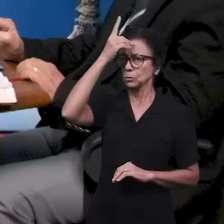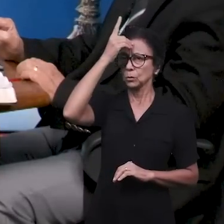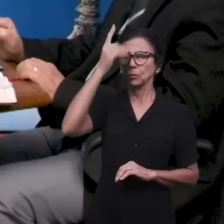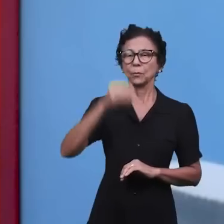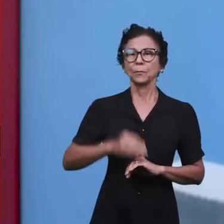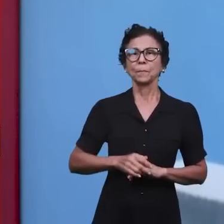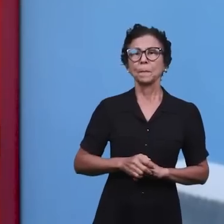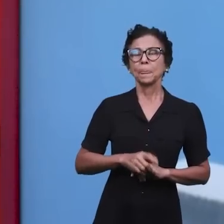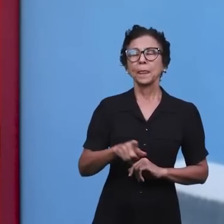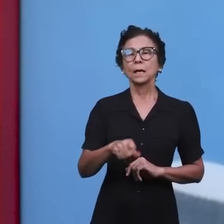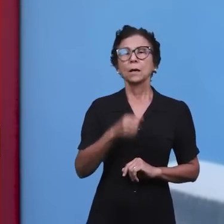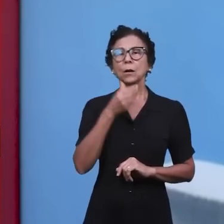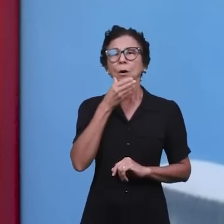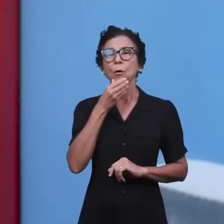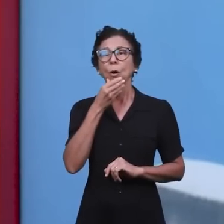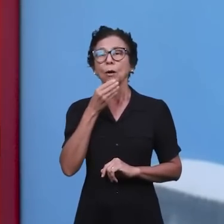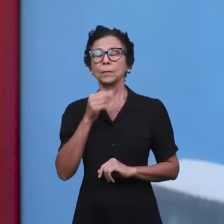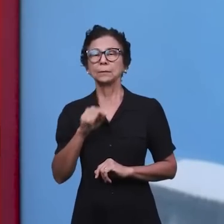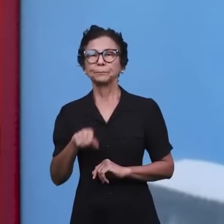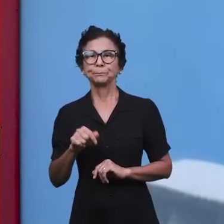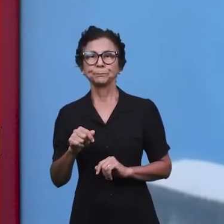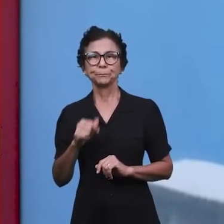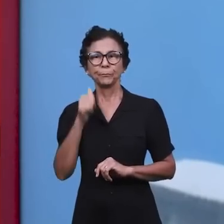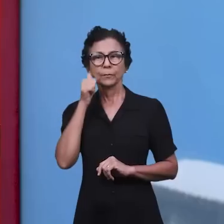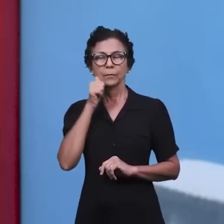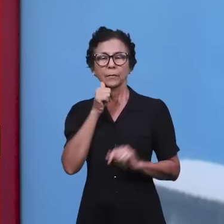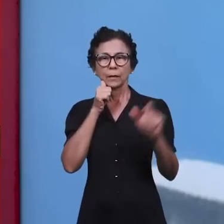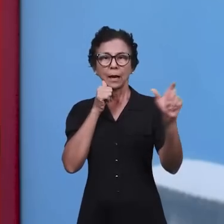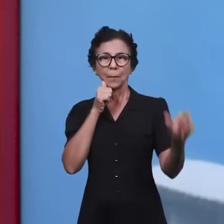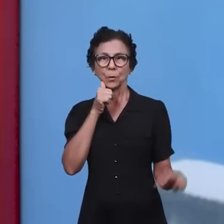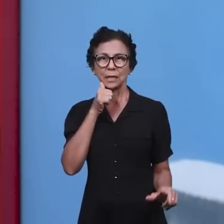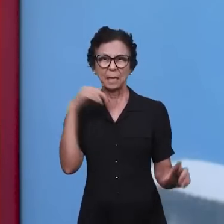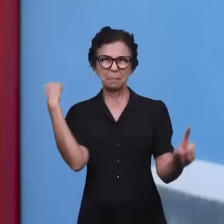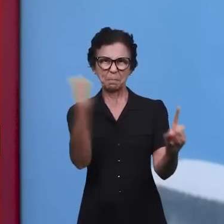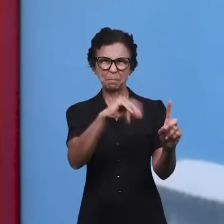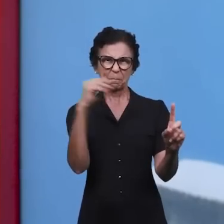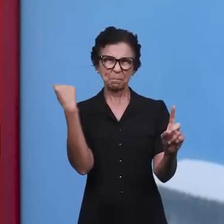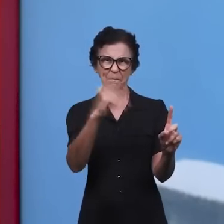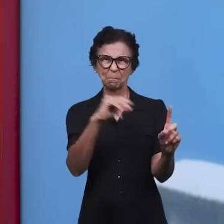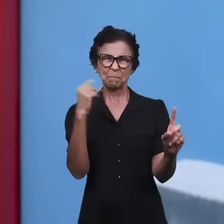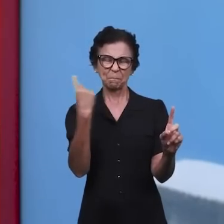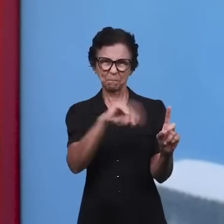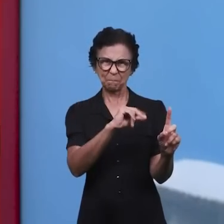ele espancava a esposa, mas que naquela noite ali o senhor queria dar uma